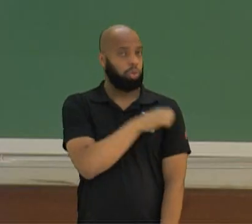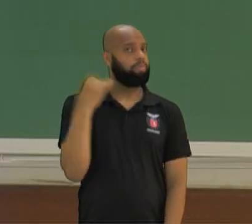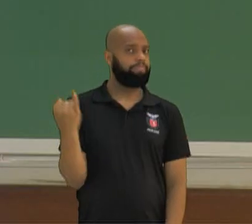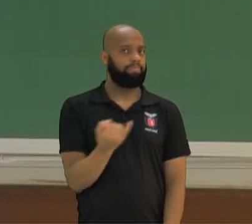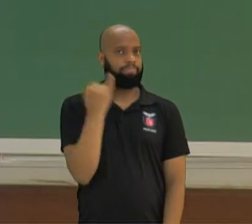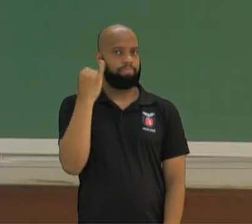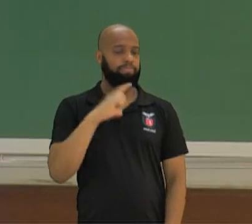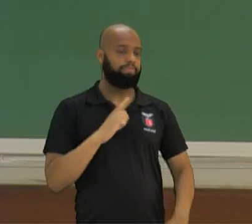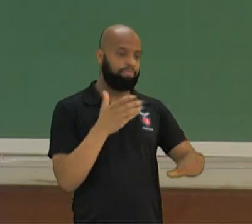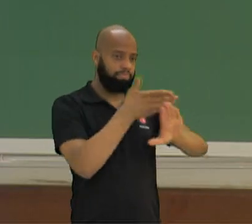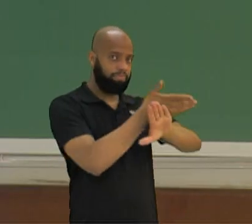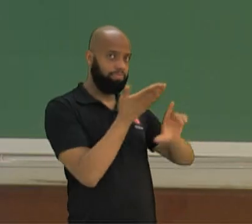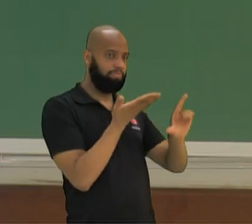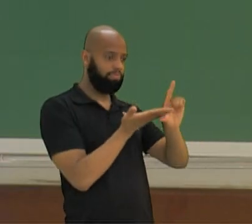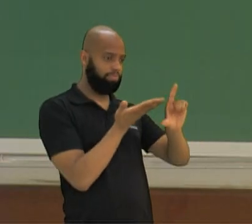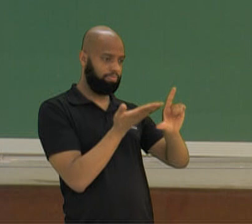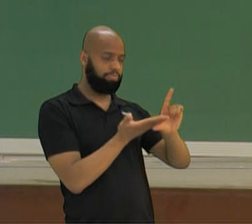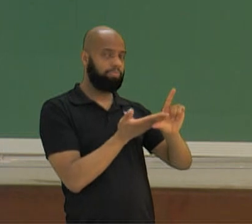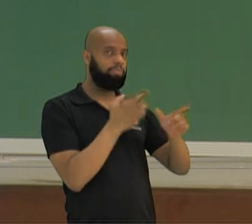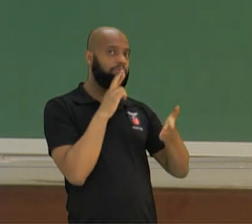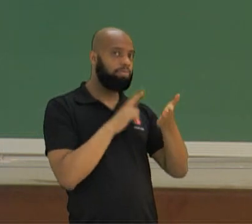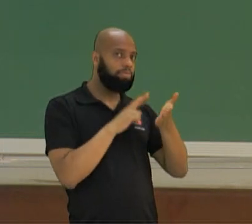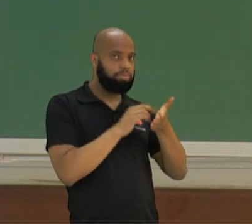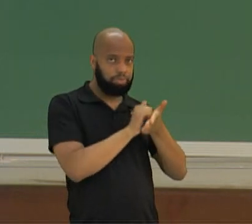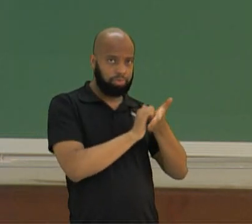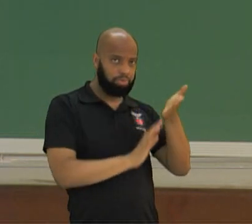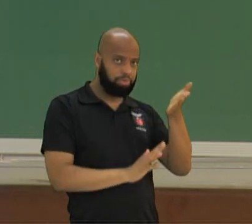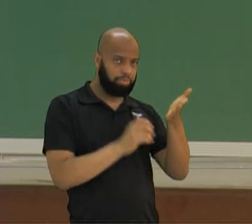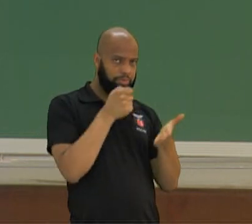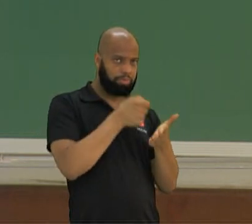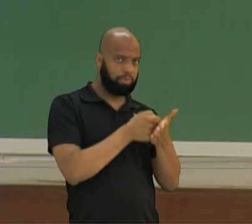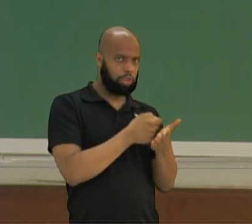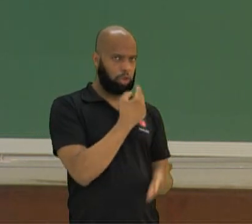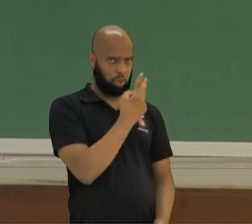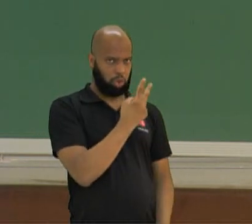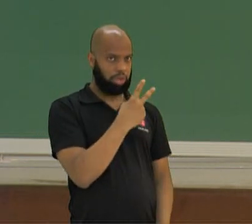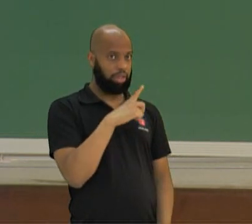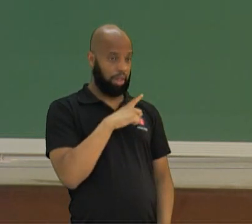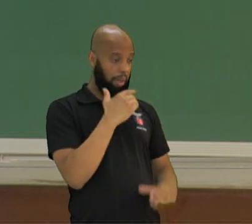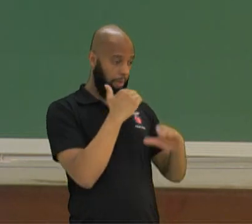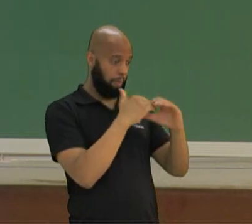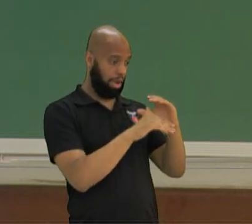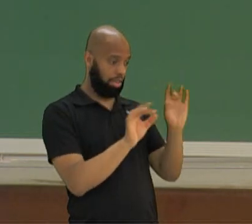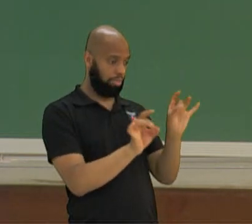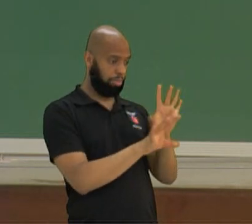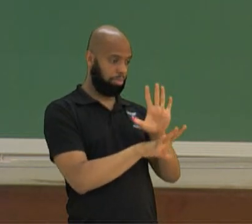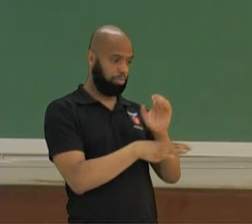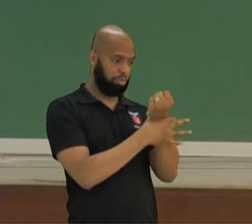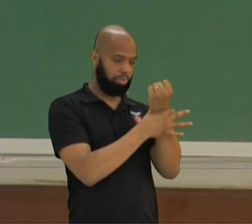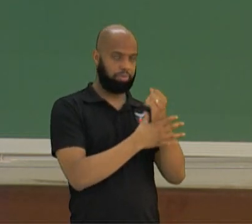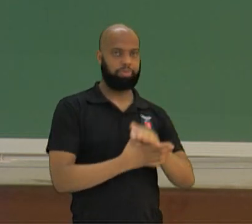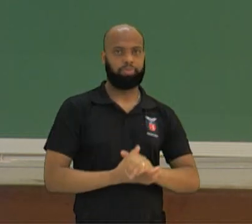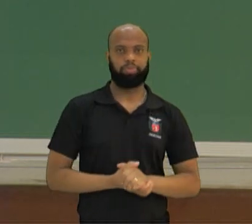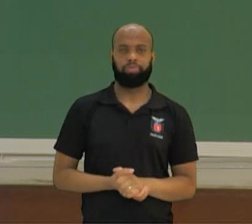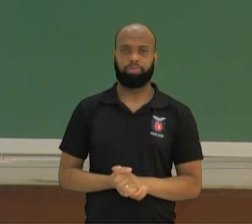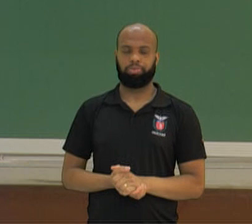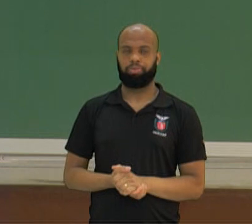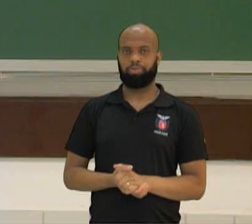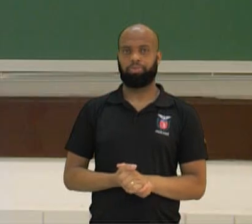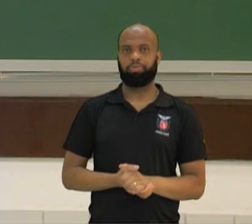esqueçam de acessar o Classroom e responder aquelas duas perguntas, e isso vai confirmar a sua presença aí para essa